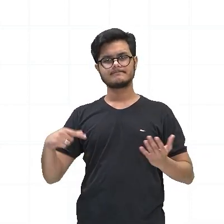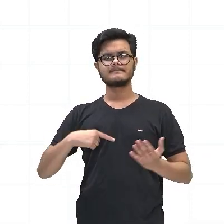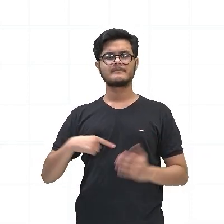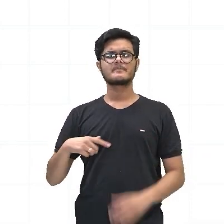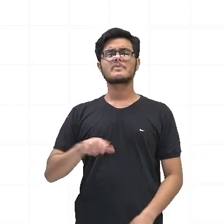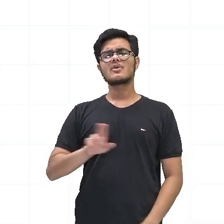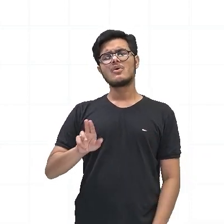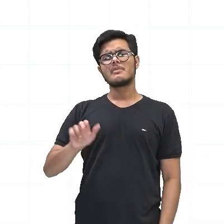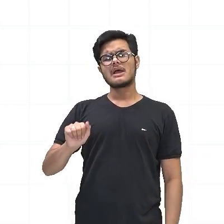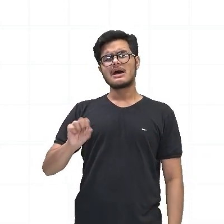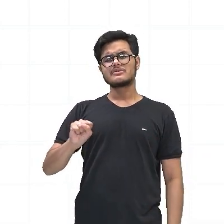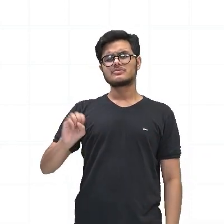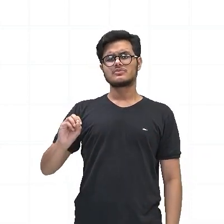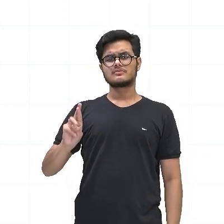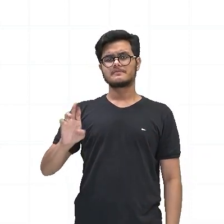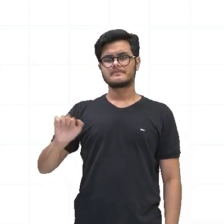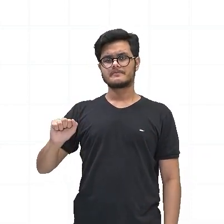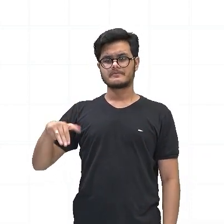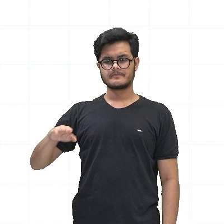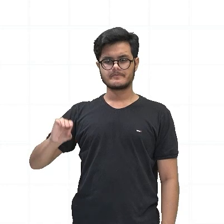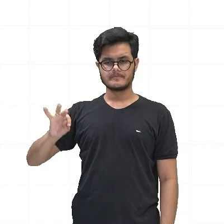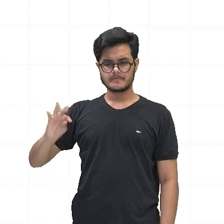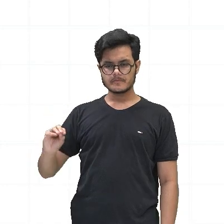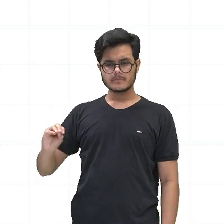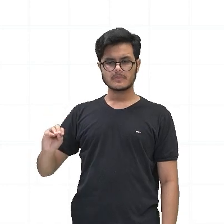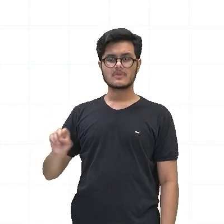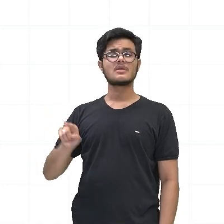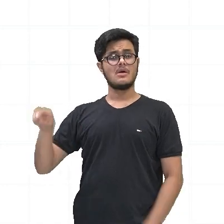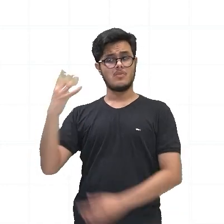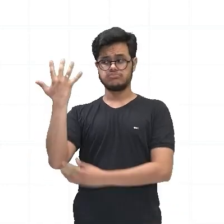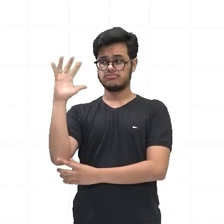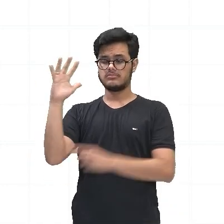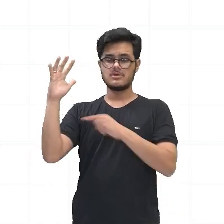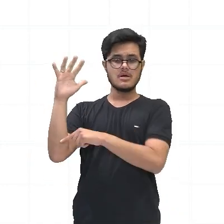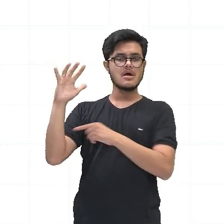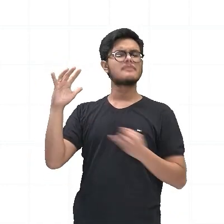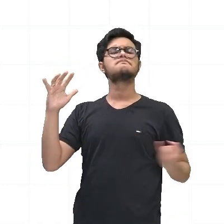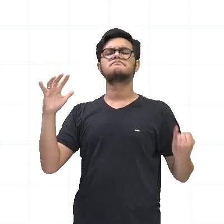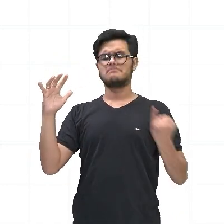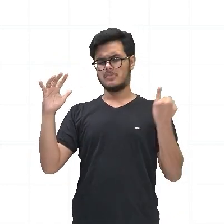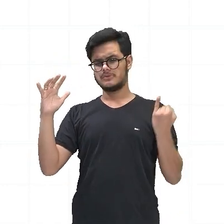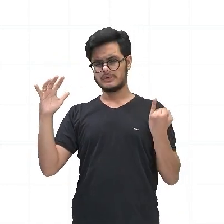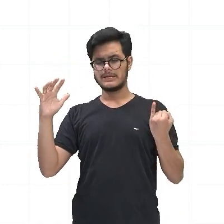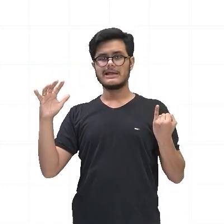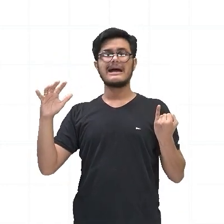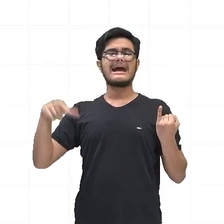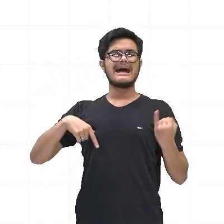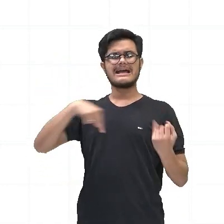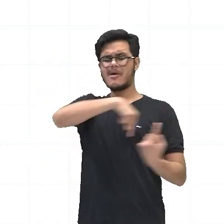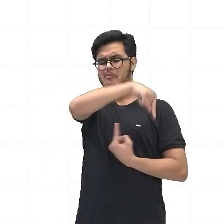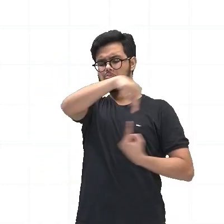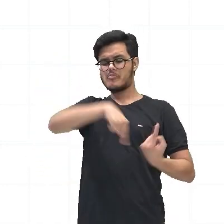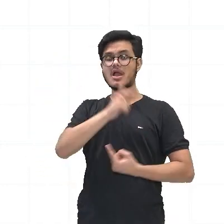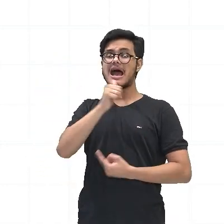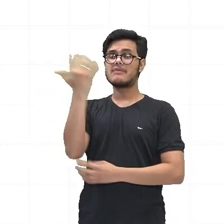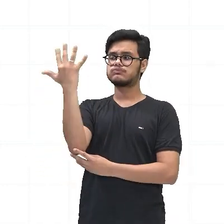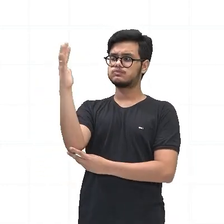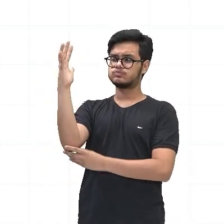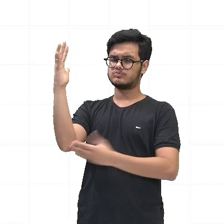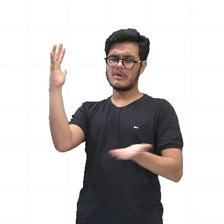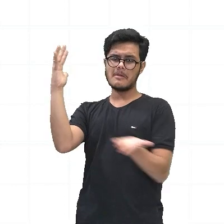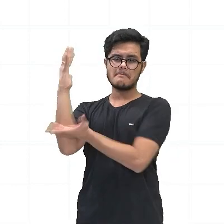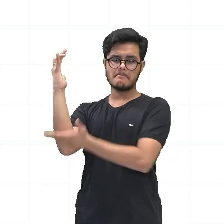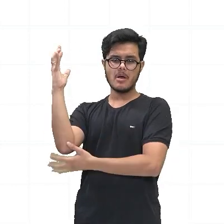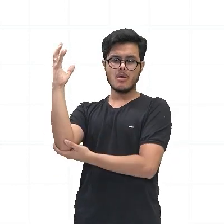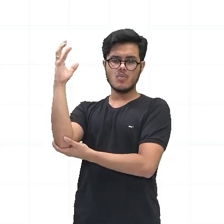assoreamento. Então essa mata ela é muito importante. Quando se mexe, né, nesse ecossistema, ele causa perdas da flora, da